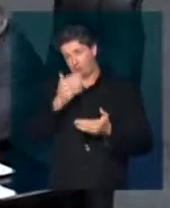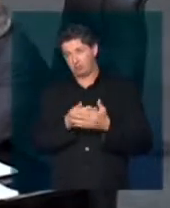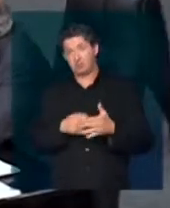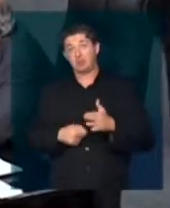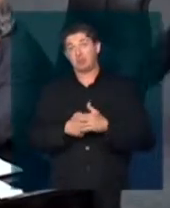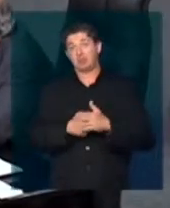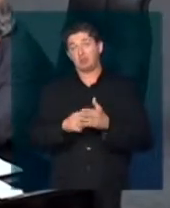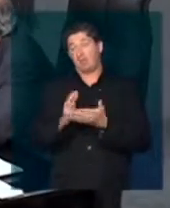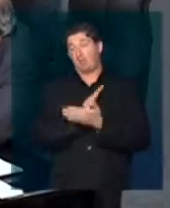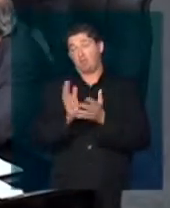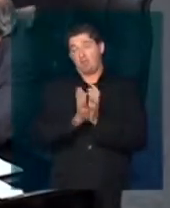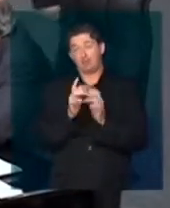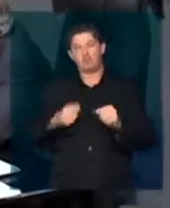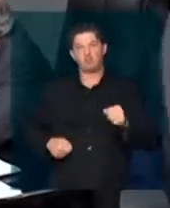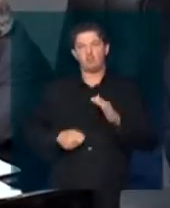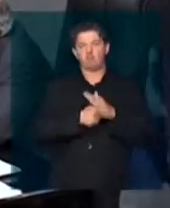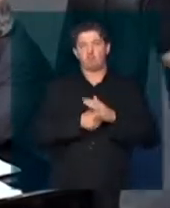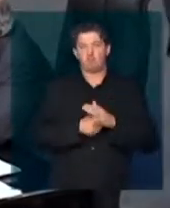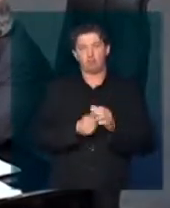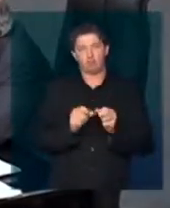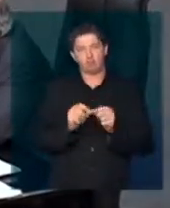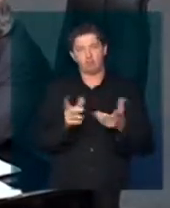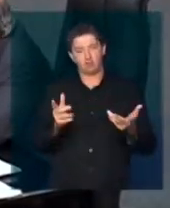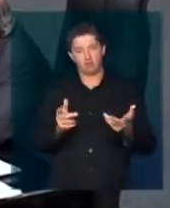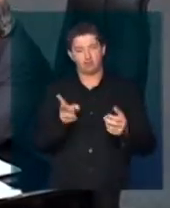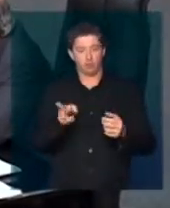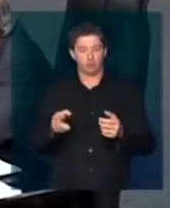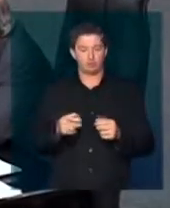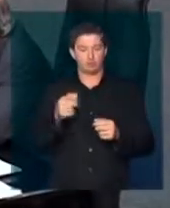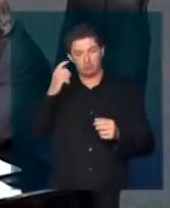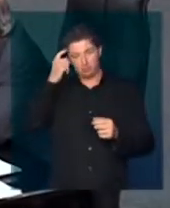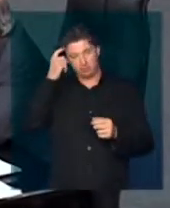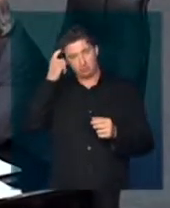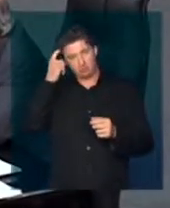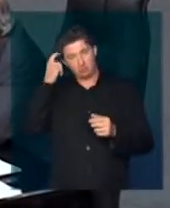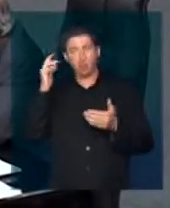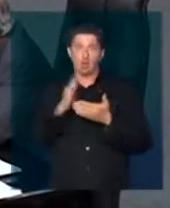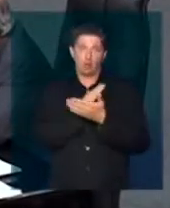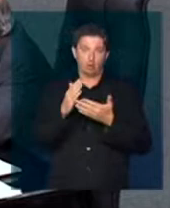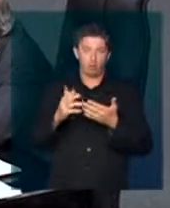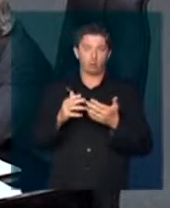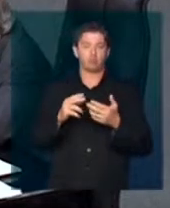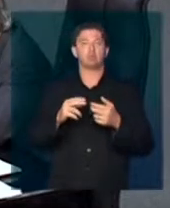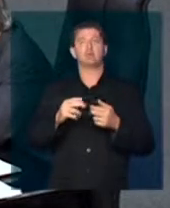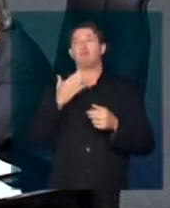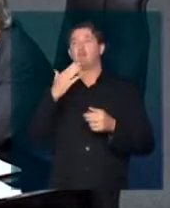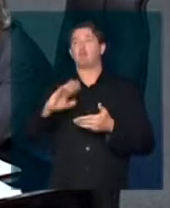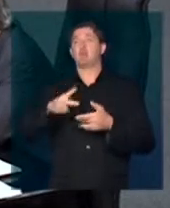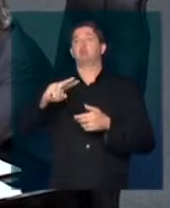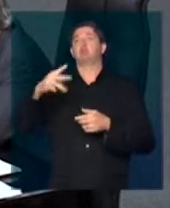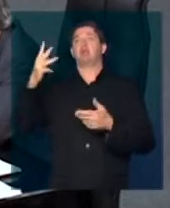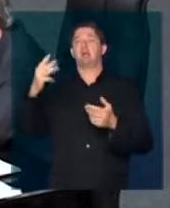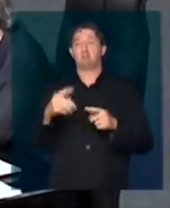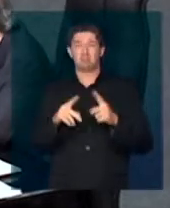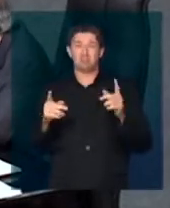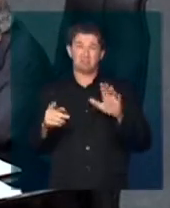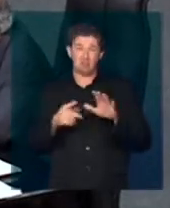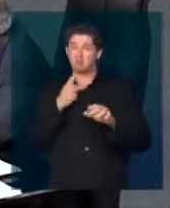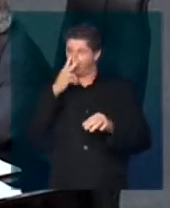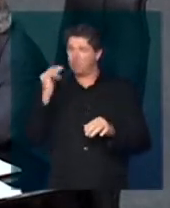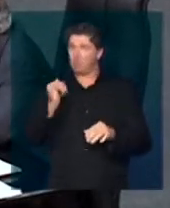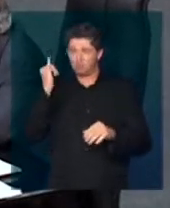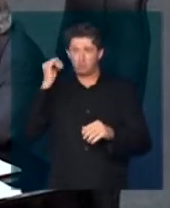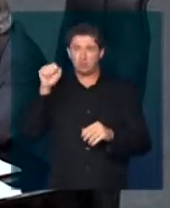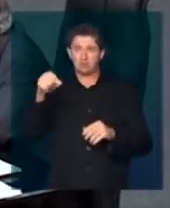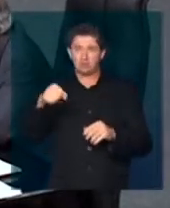pressão que alguns partidos fizeram para manter. Alguns são favoráveis à multiplicação do fundo partidário. Mas eu acho que foi